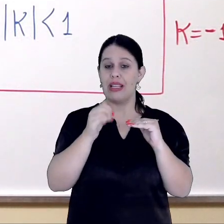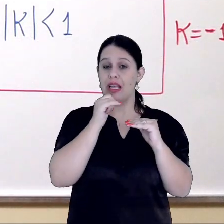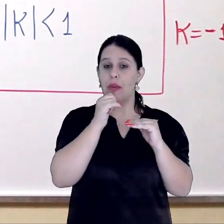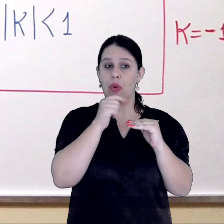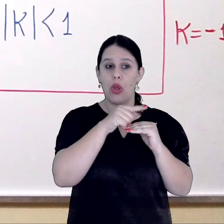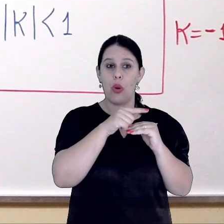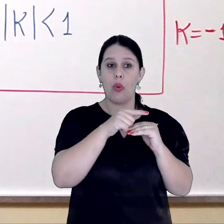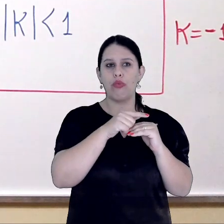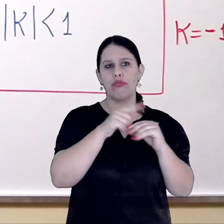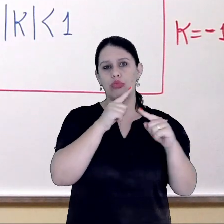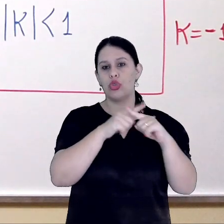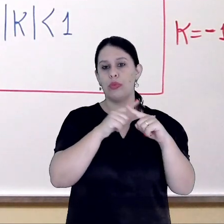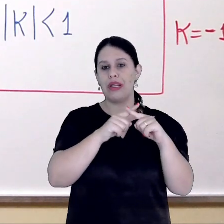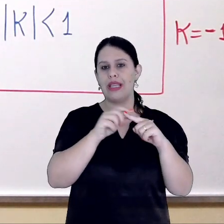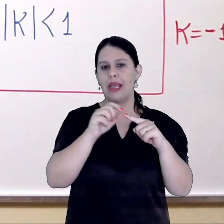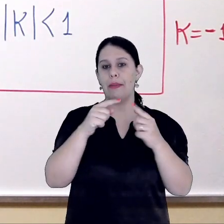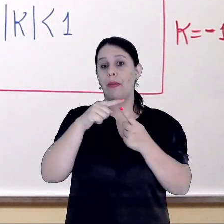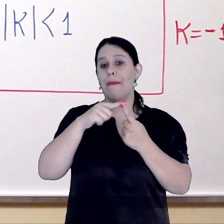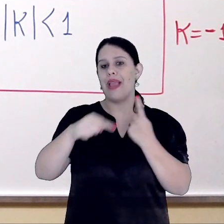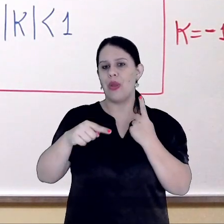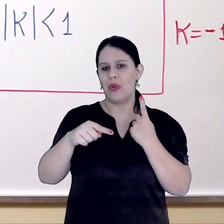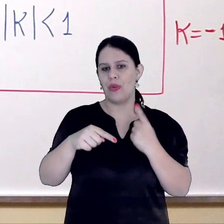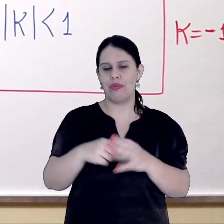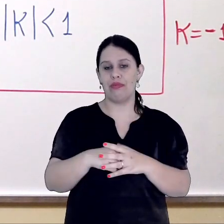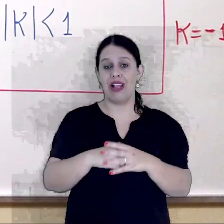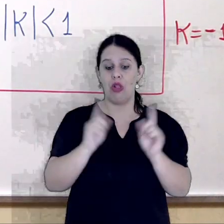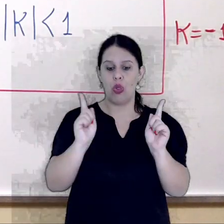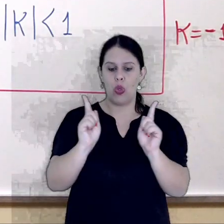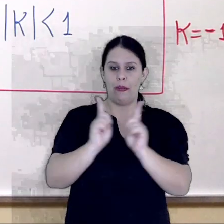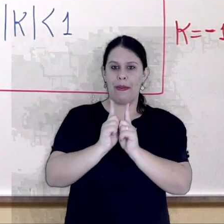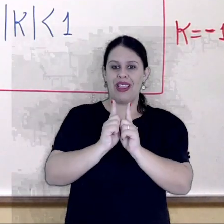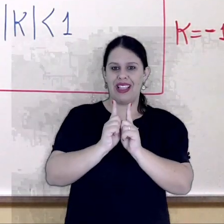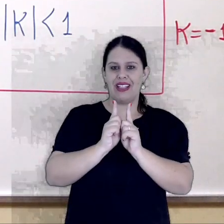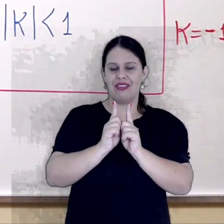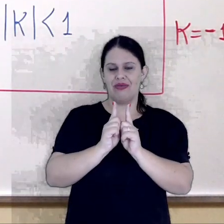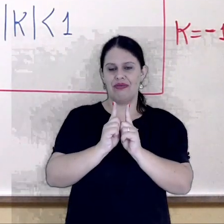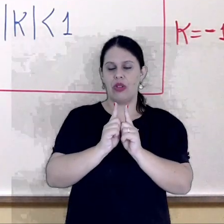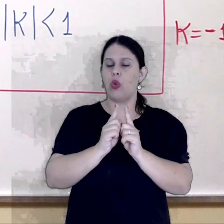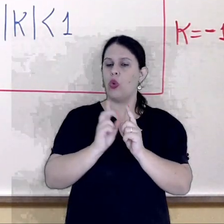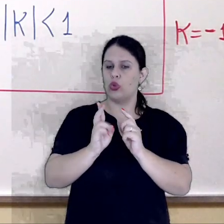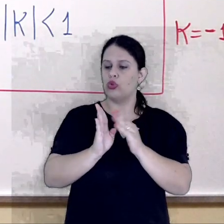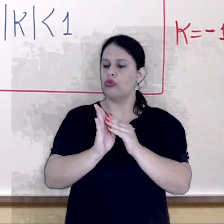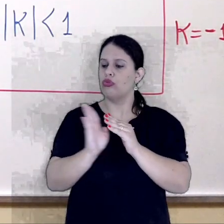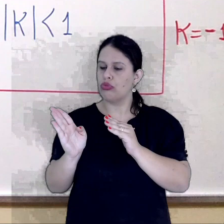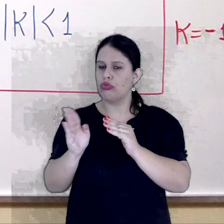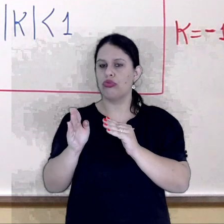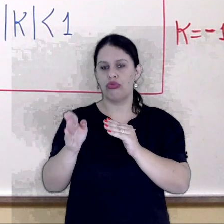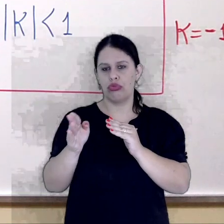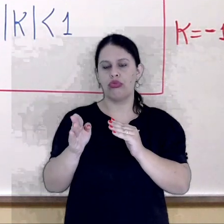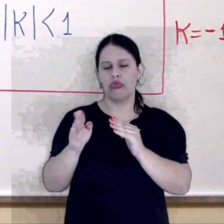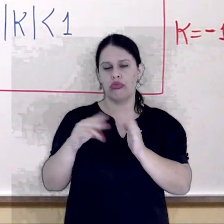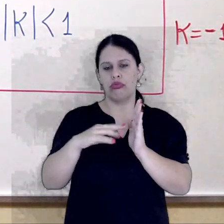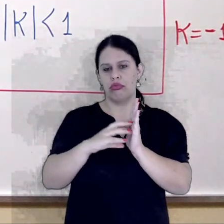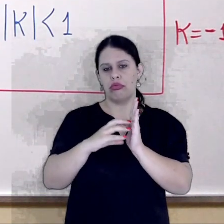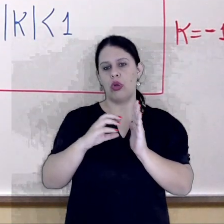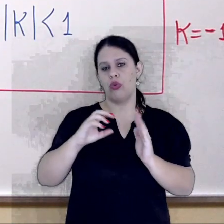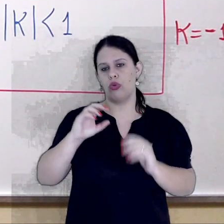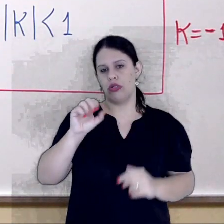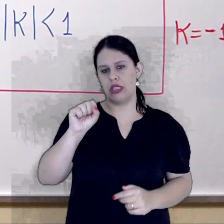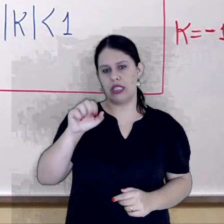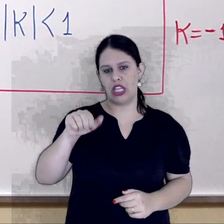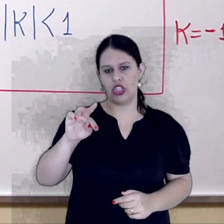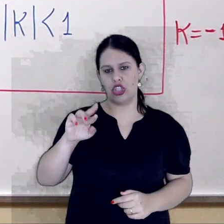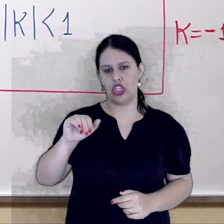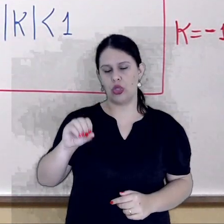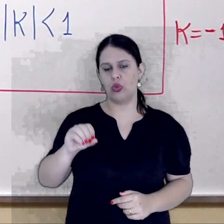meio. Ele ficou com a metade do tamanho. Manteve a direção, manteve o sentido. Legal?